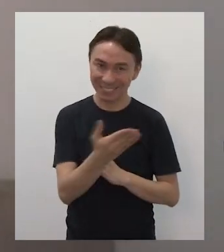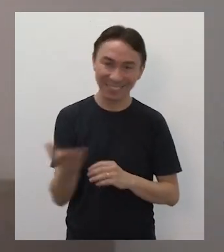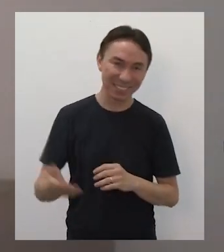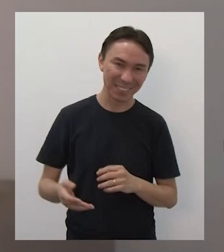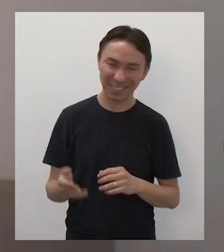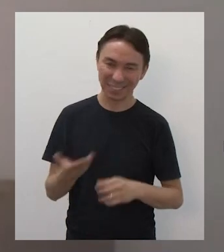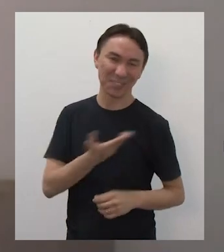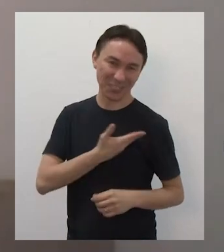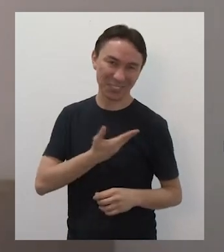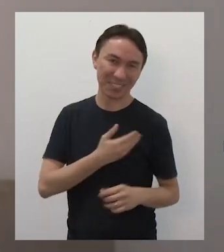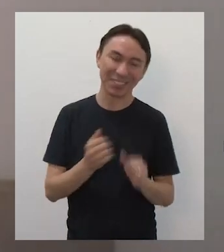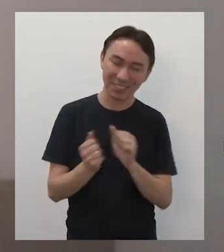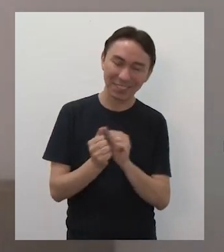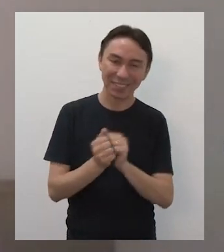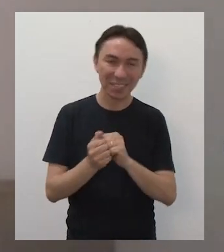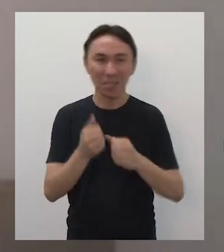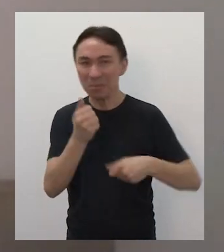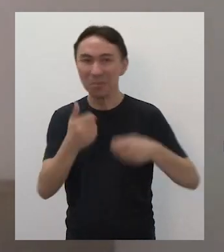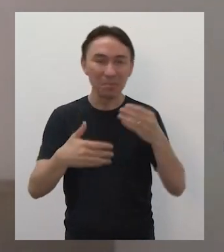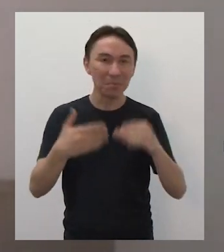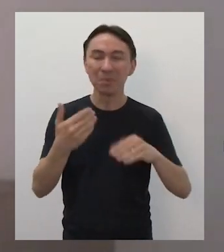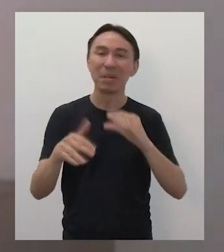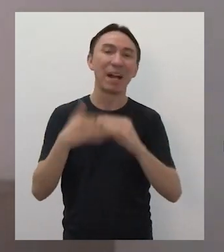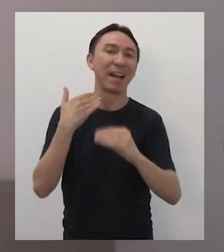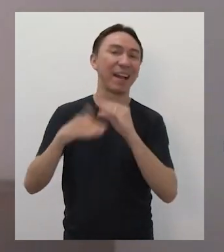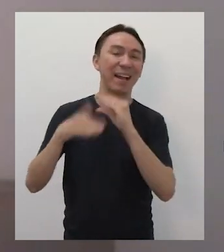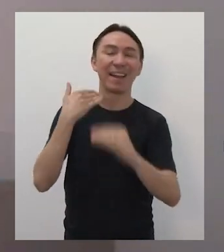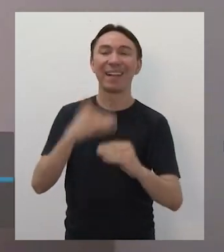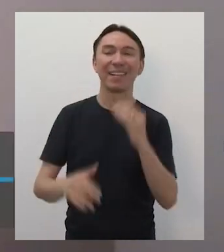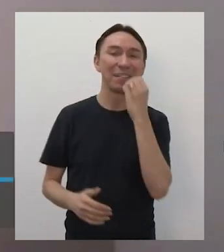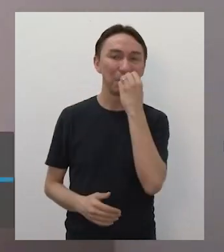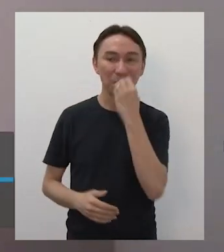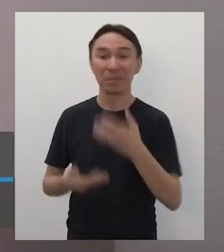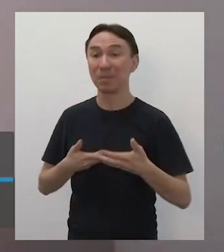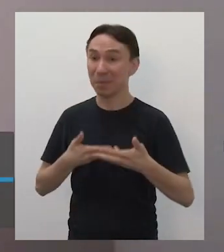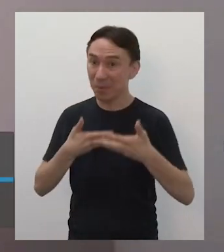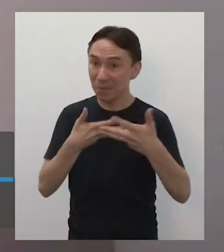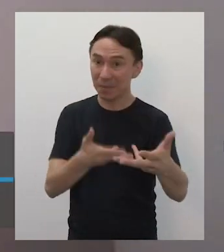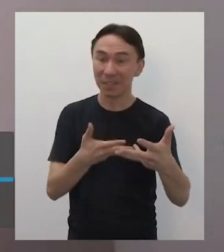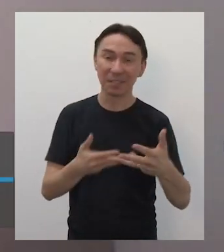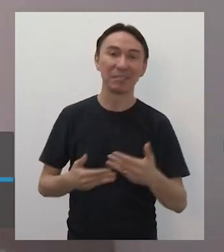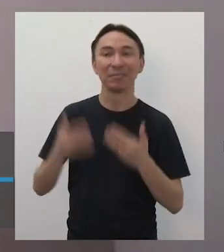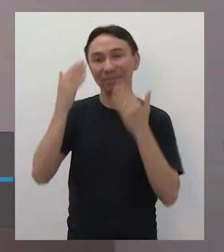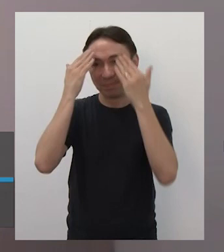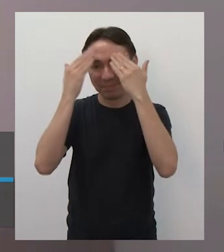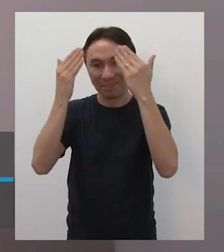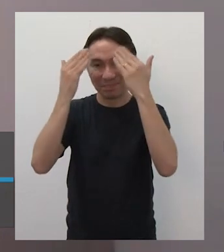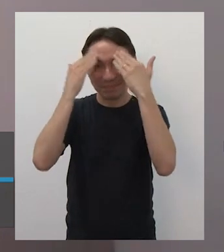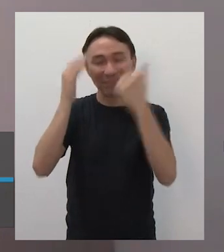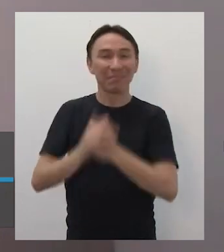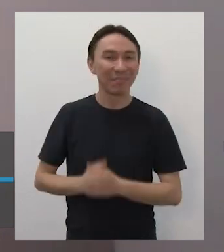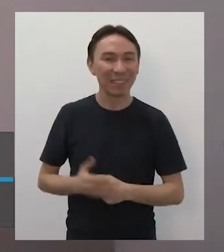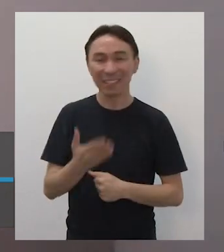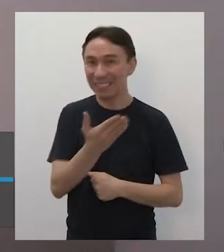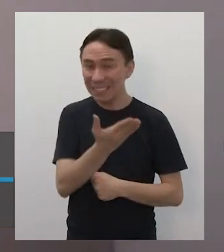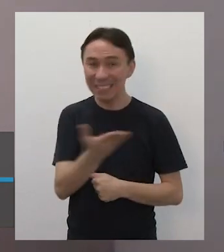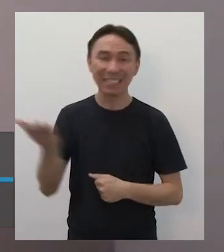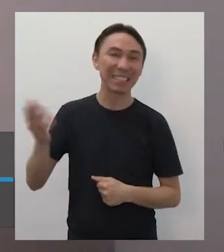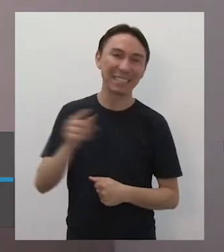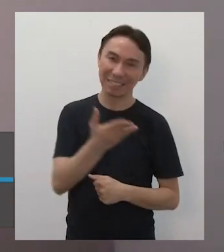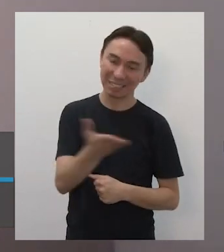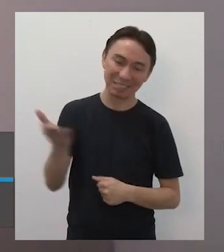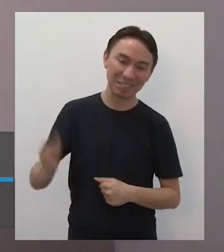Eu agradeço muito o convite, é muito bom estar aqui, é uma honra falar com educadores, meus colegas de